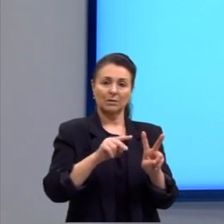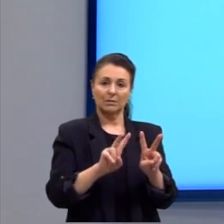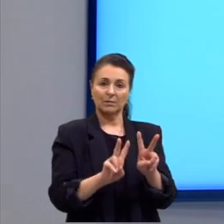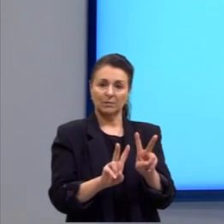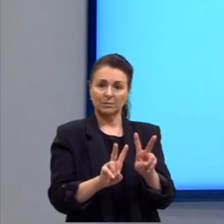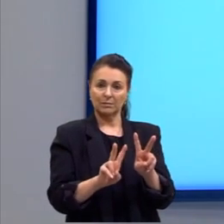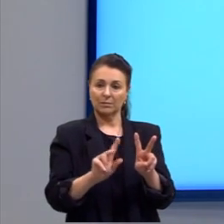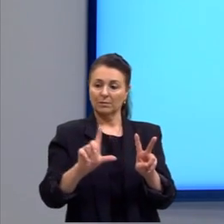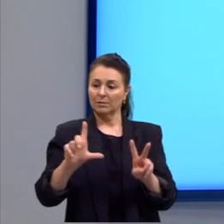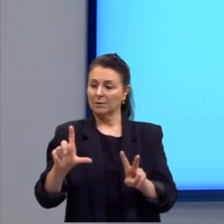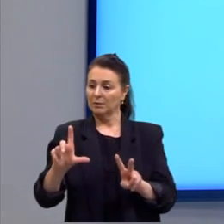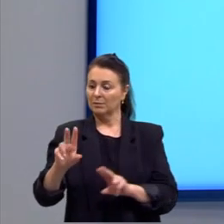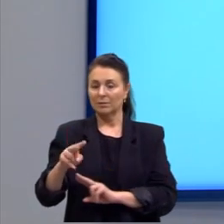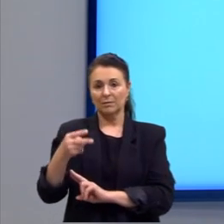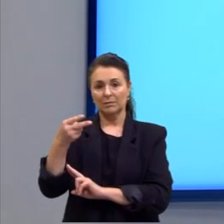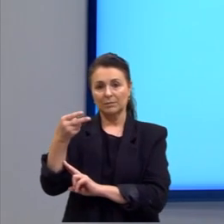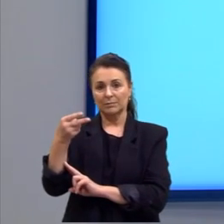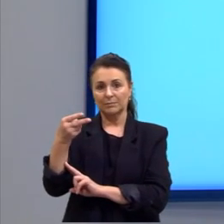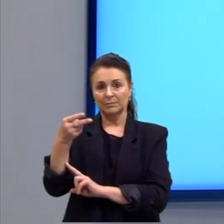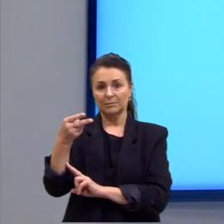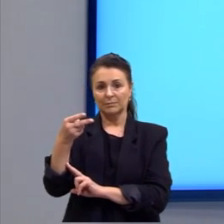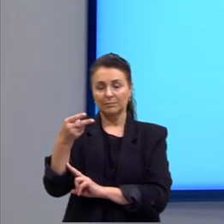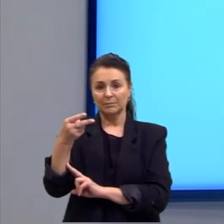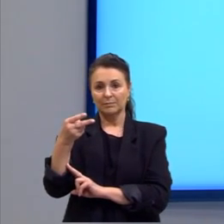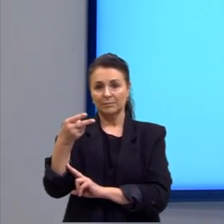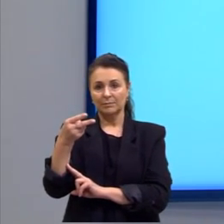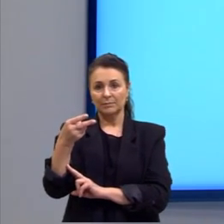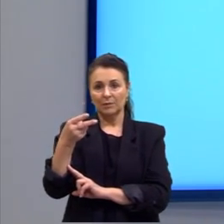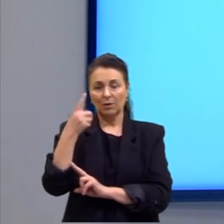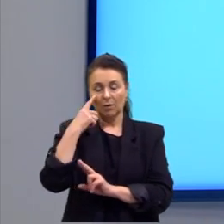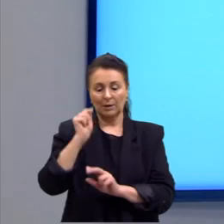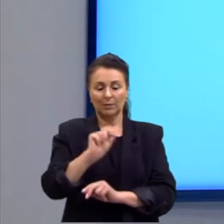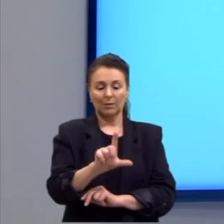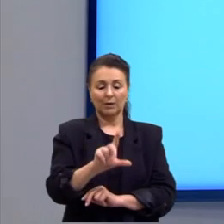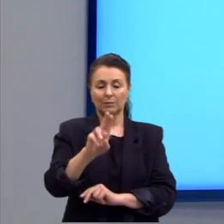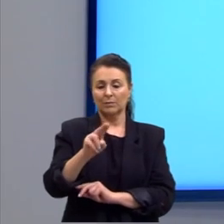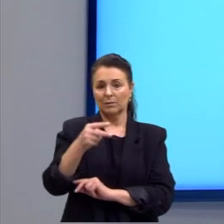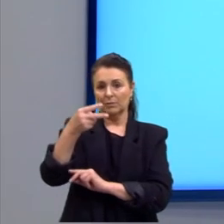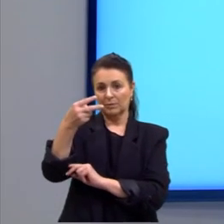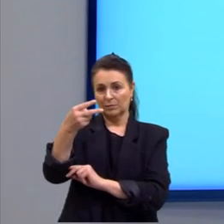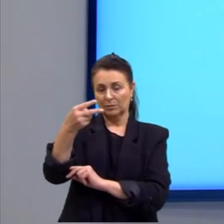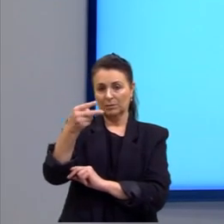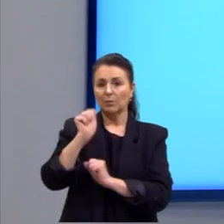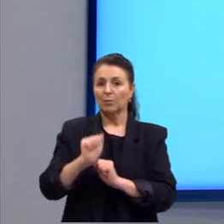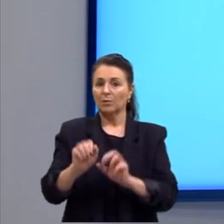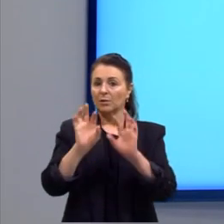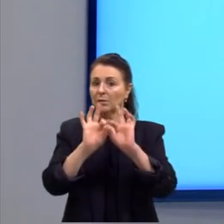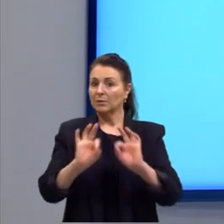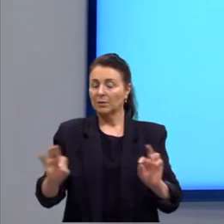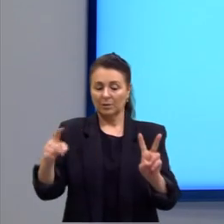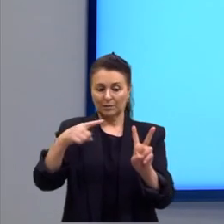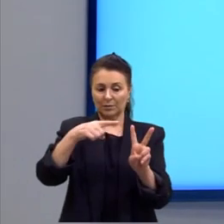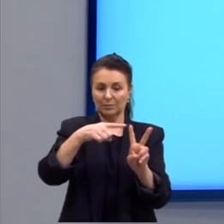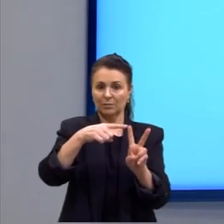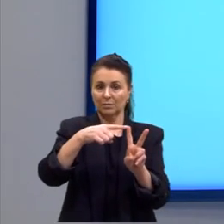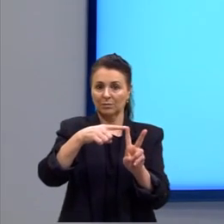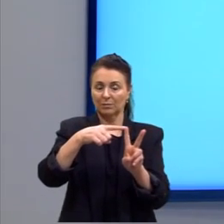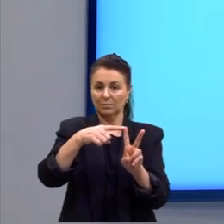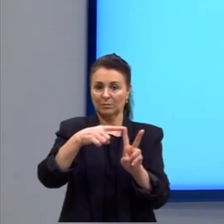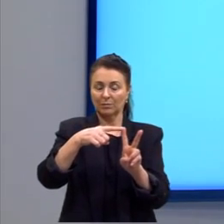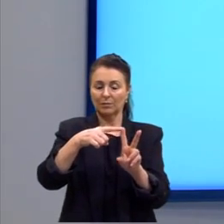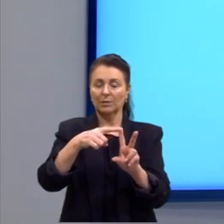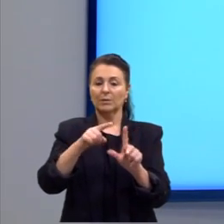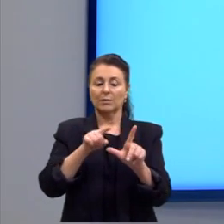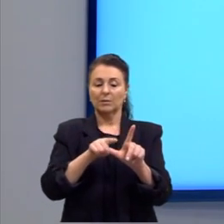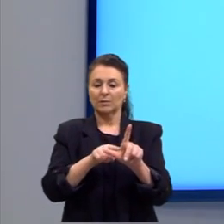dois lados ao quadrado aqui o lado ao quadrado pode ser simplificada do nosso radical então é